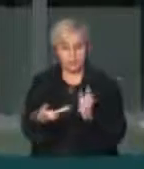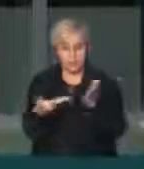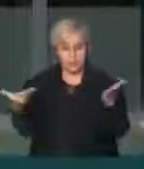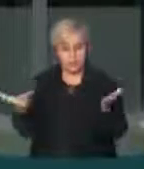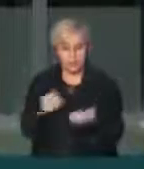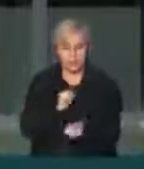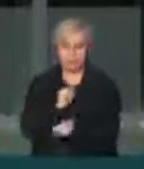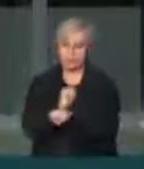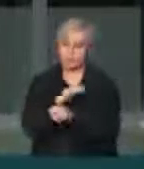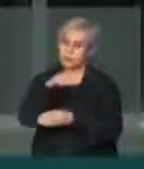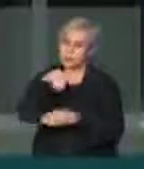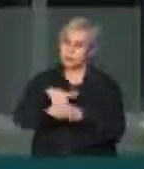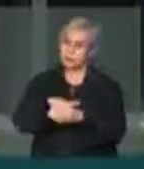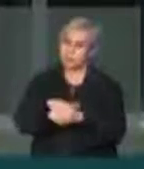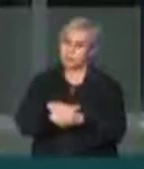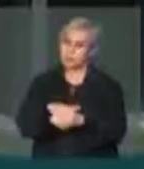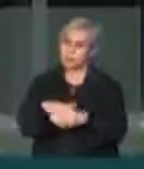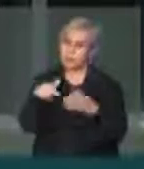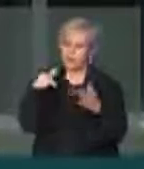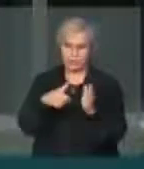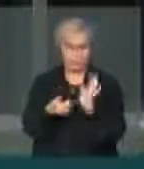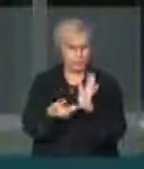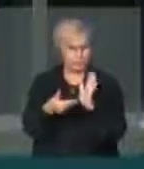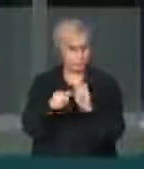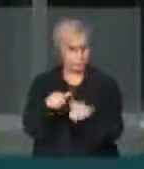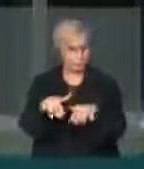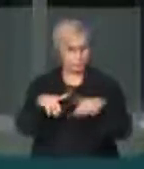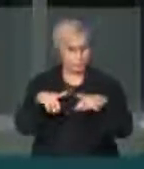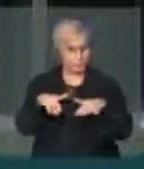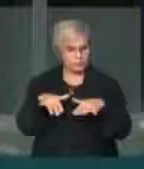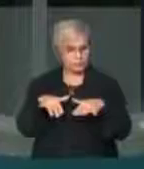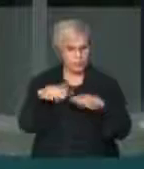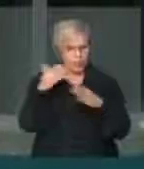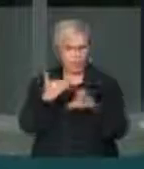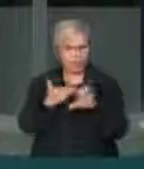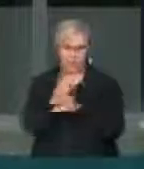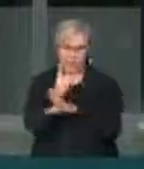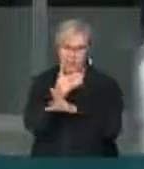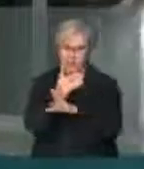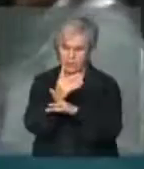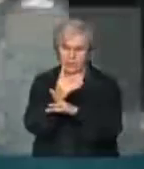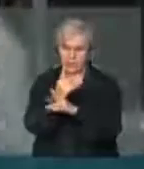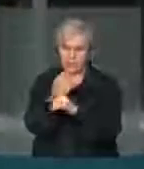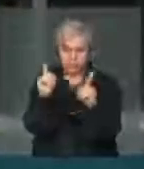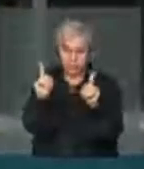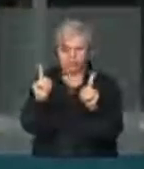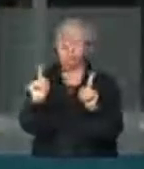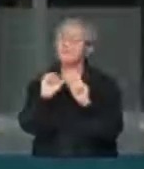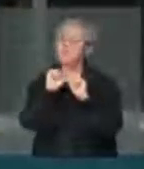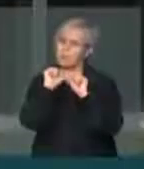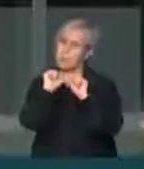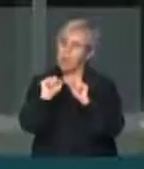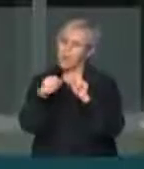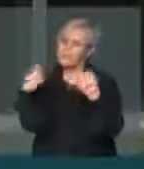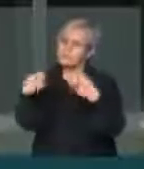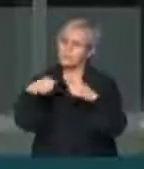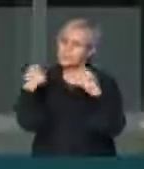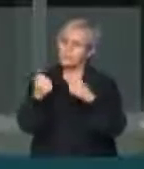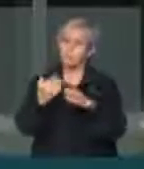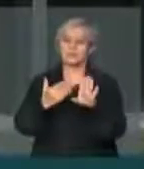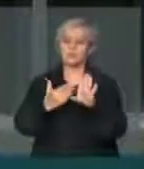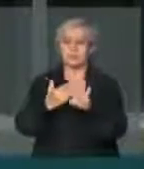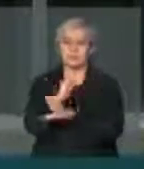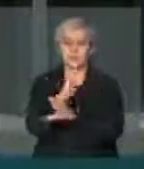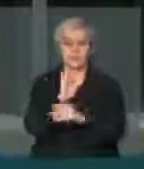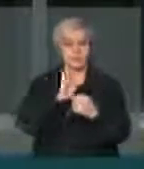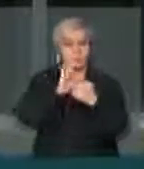votar. Nós não podemos, e esse parlamento não pode, não aprovar a redução da maioridade penal, porque senão vamos estar dando sinal verde a esses que